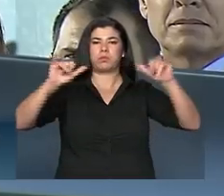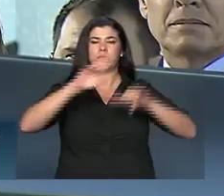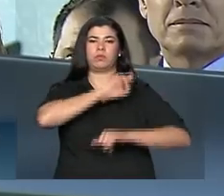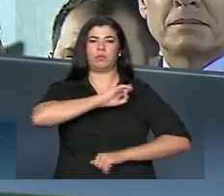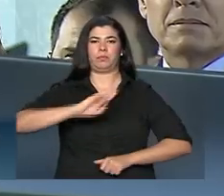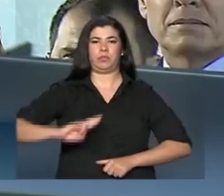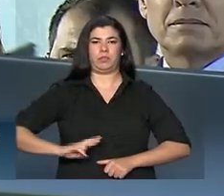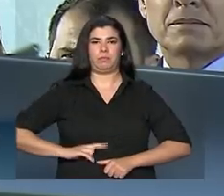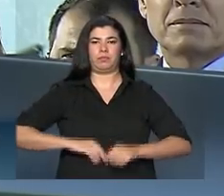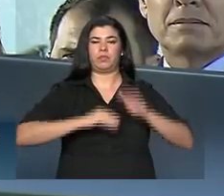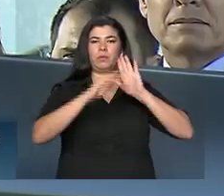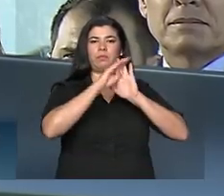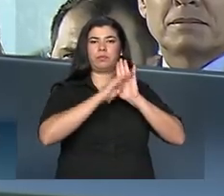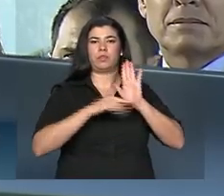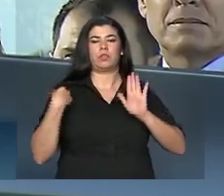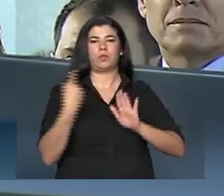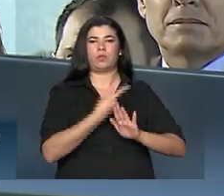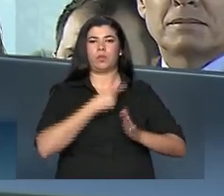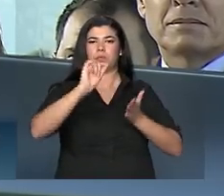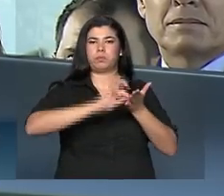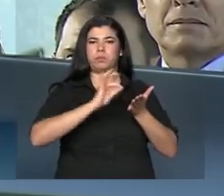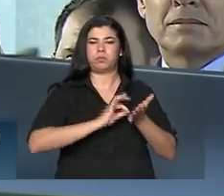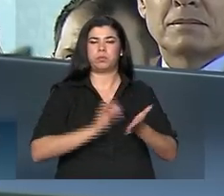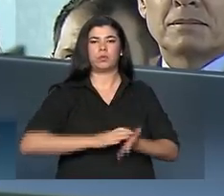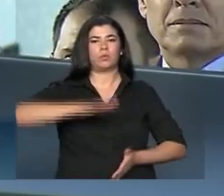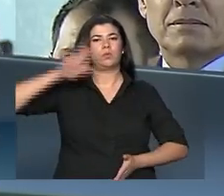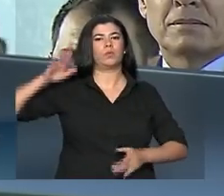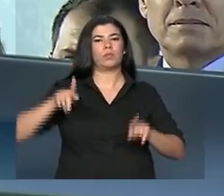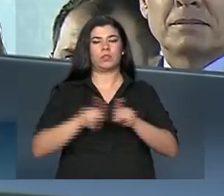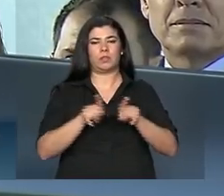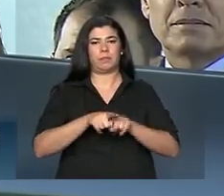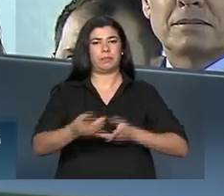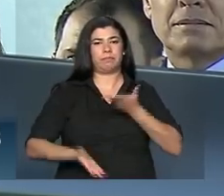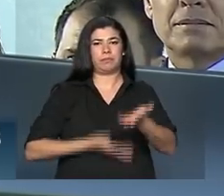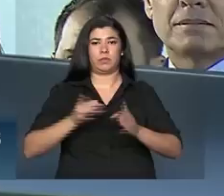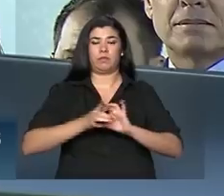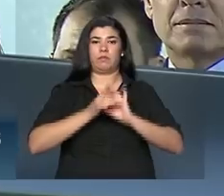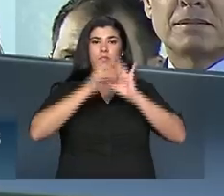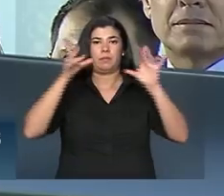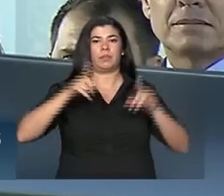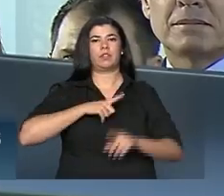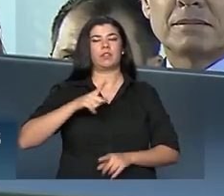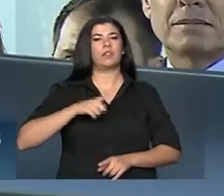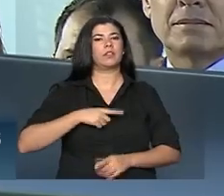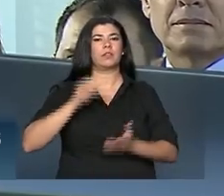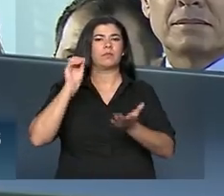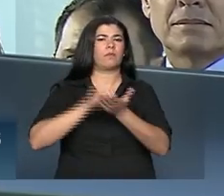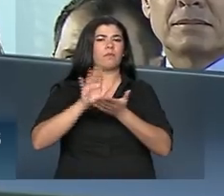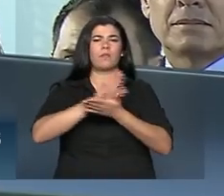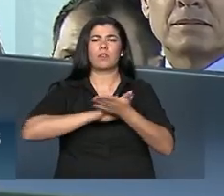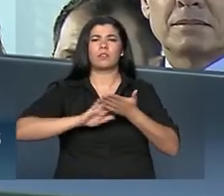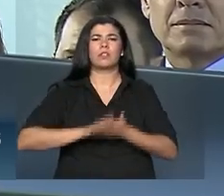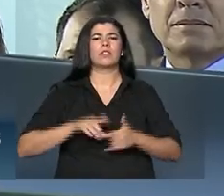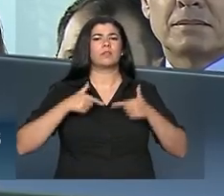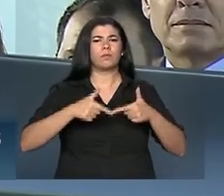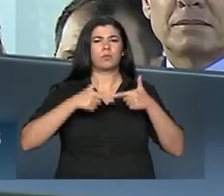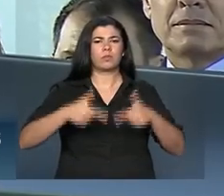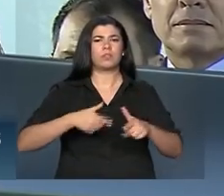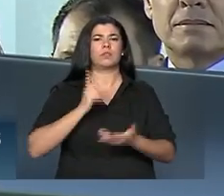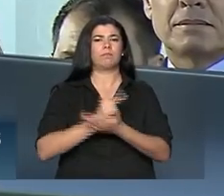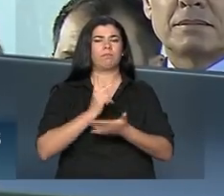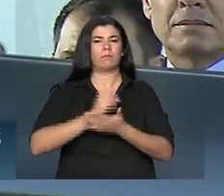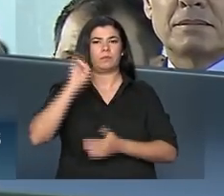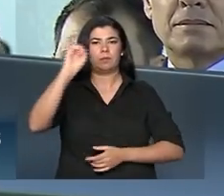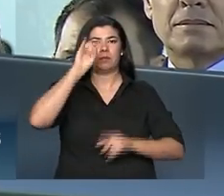assinados, nos conjuramos e prometemos, em serviço da liberdade, não faltar a todo o tempo que for